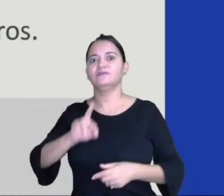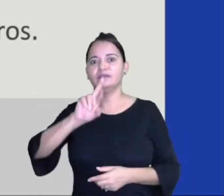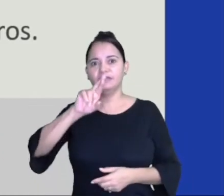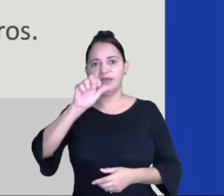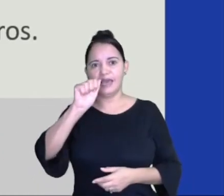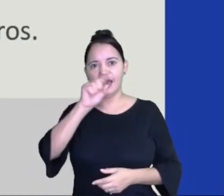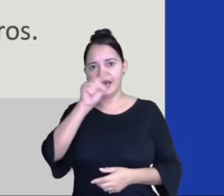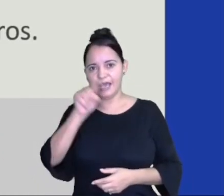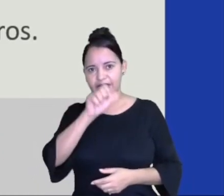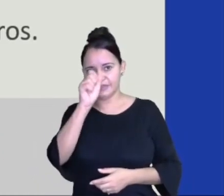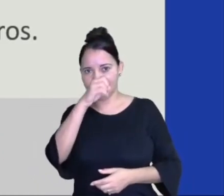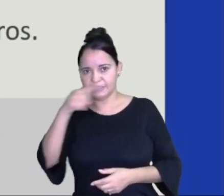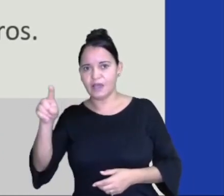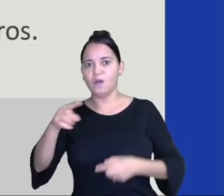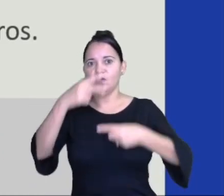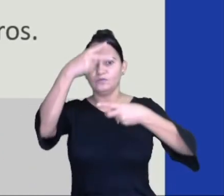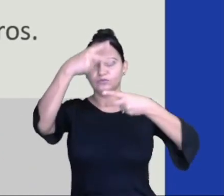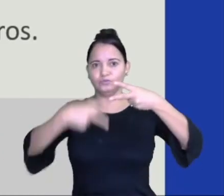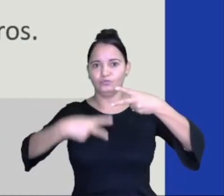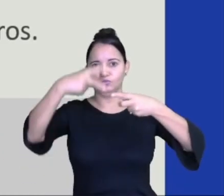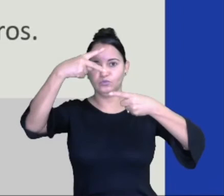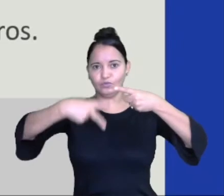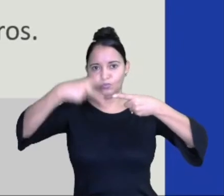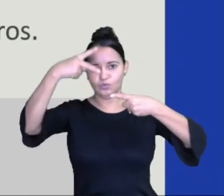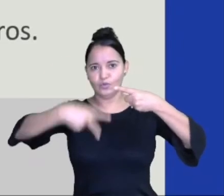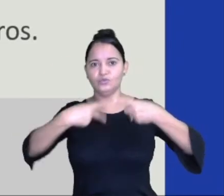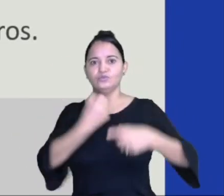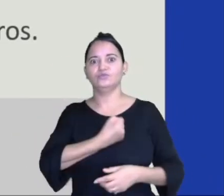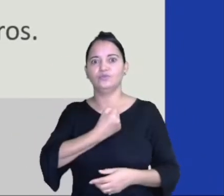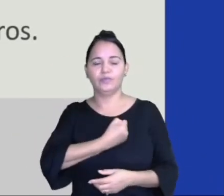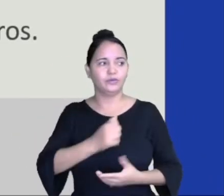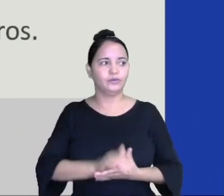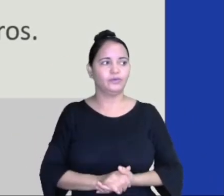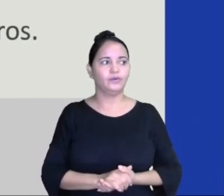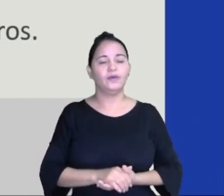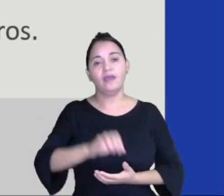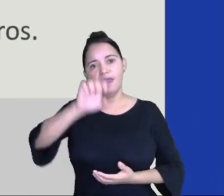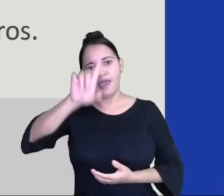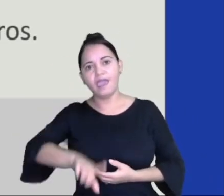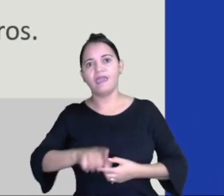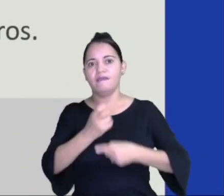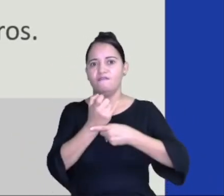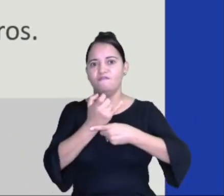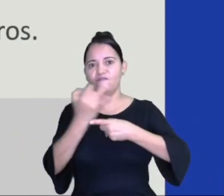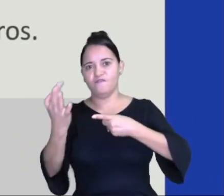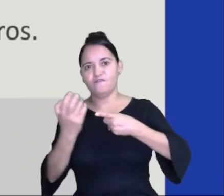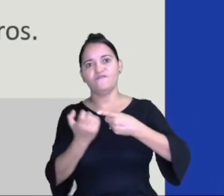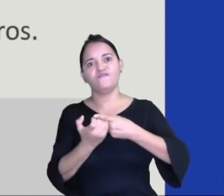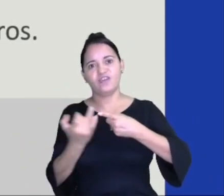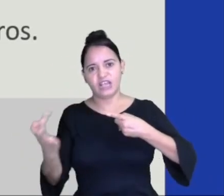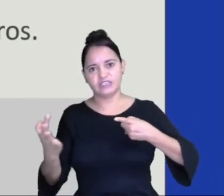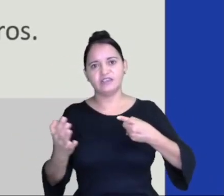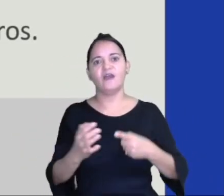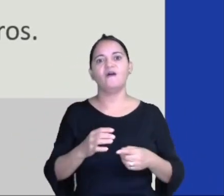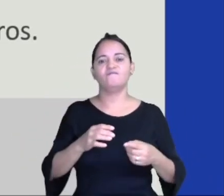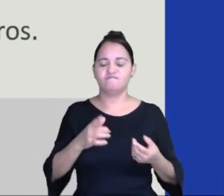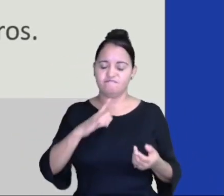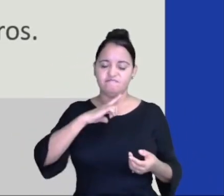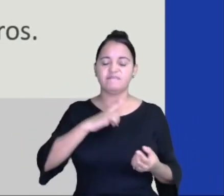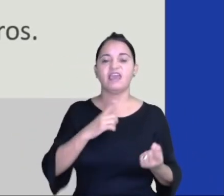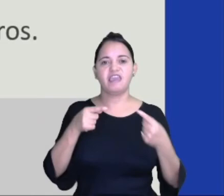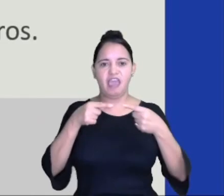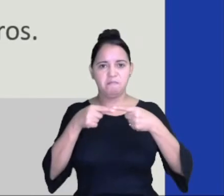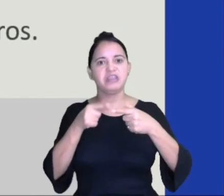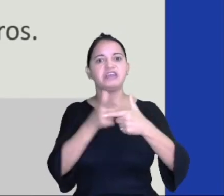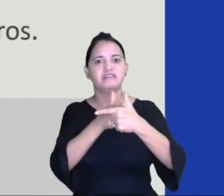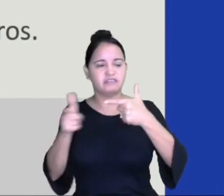o quociente entre dois números. E logo a gente sabe que a fração é também relacionada